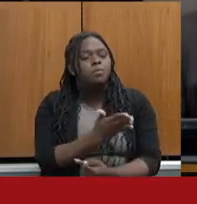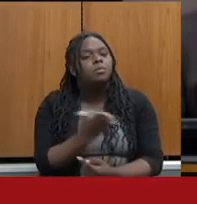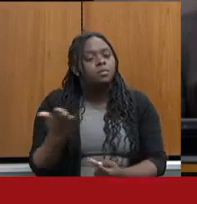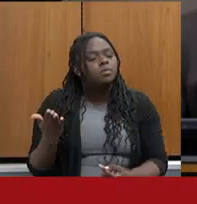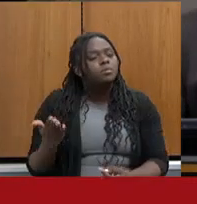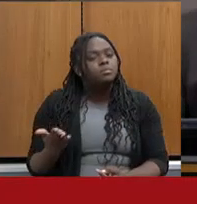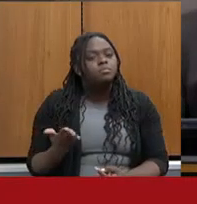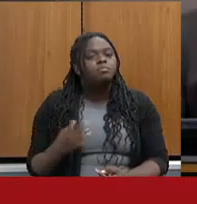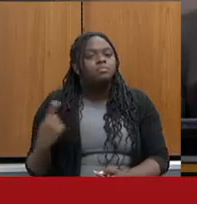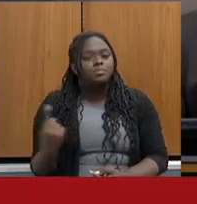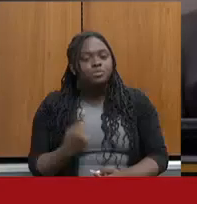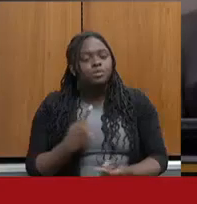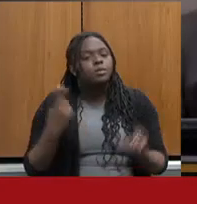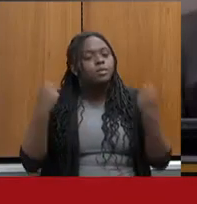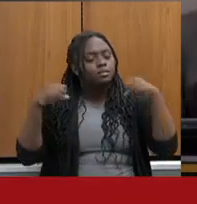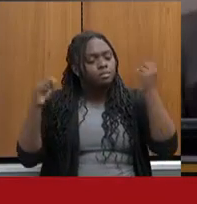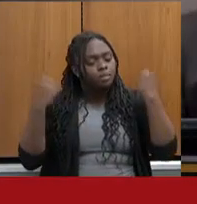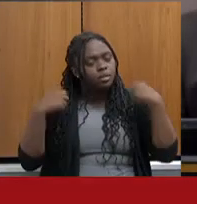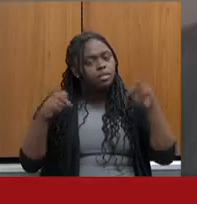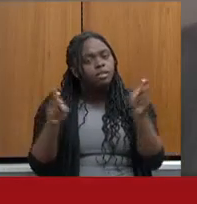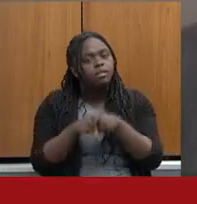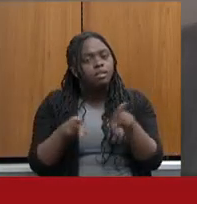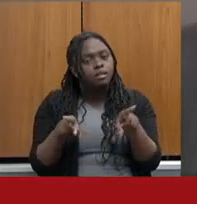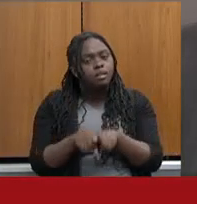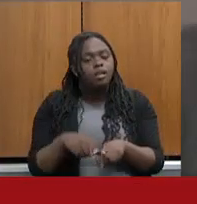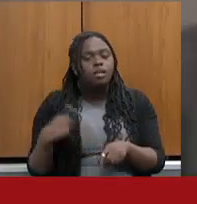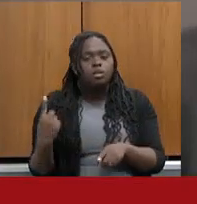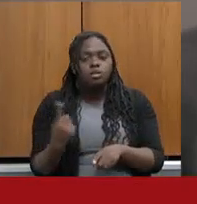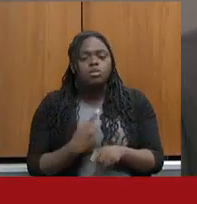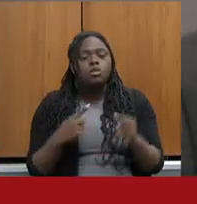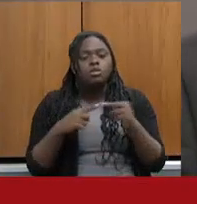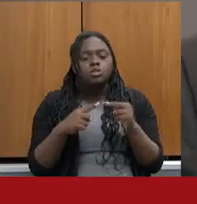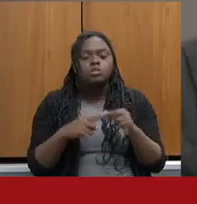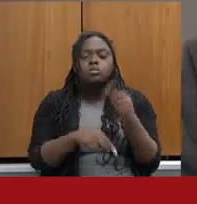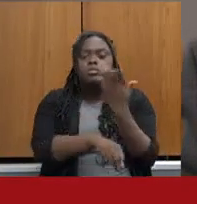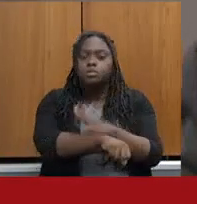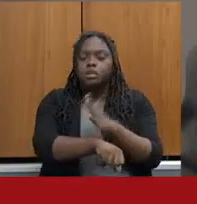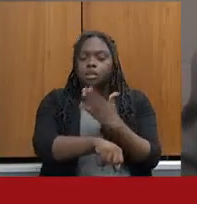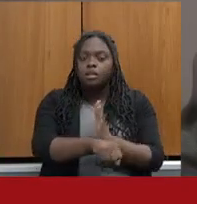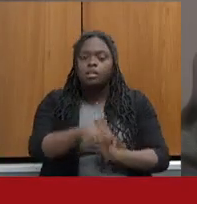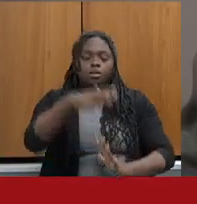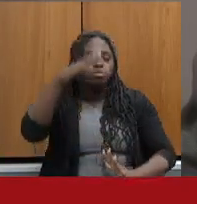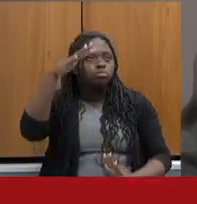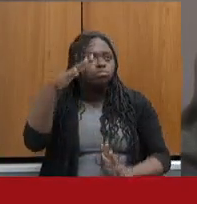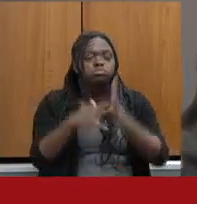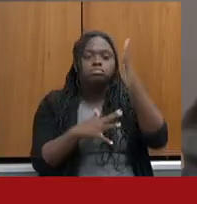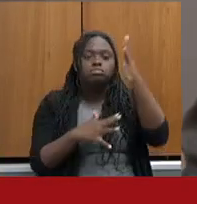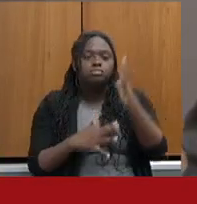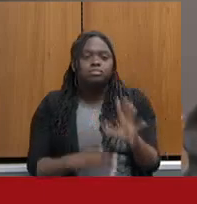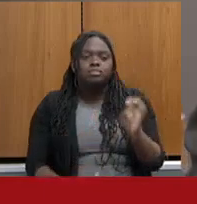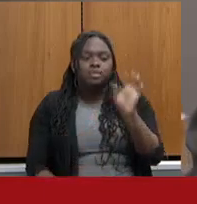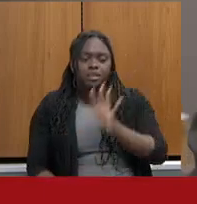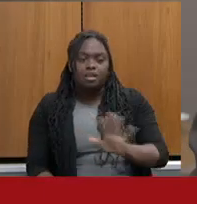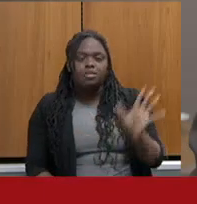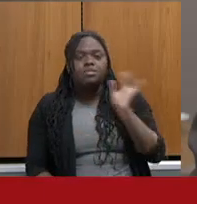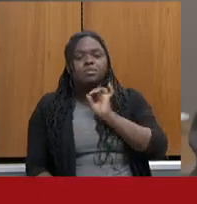a nossa academia e a nossa condição de treinamento ela extrapola o estado de Minas Gerais